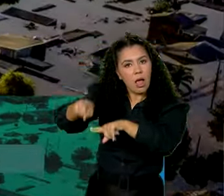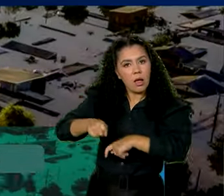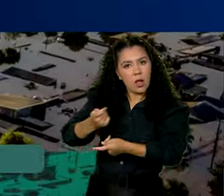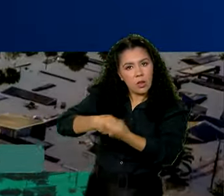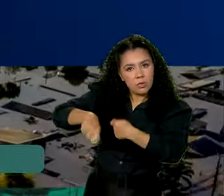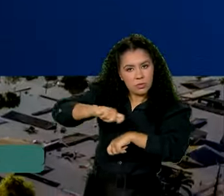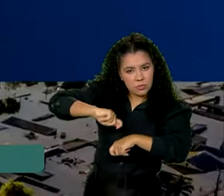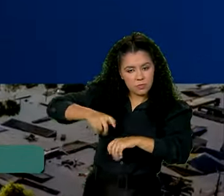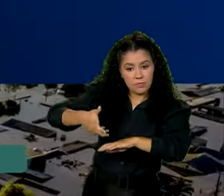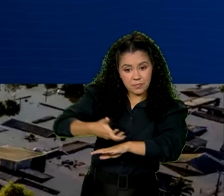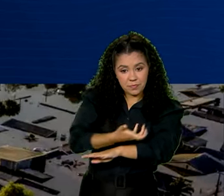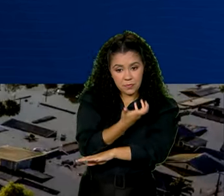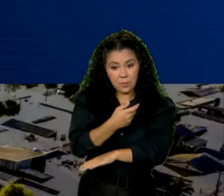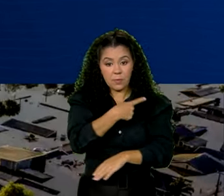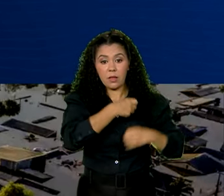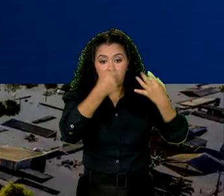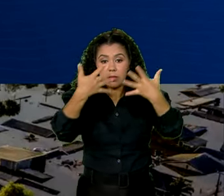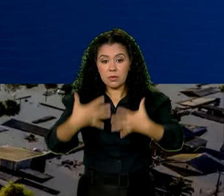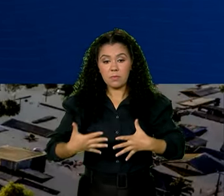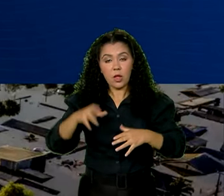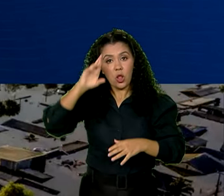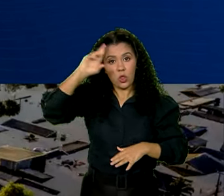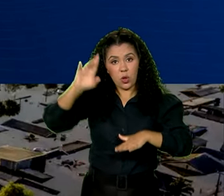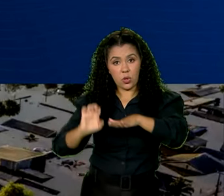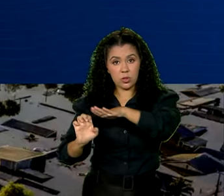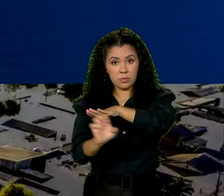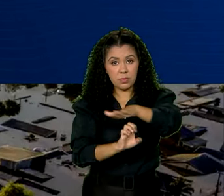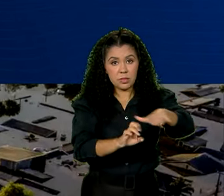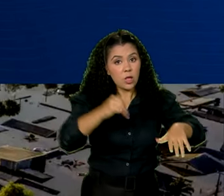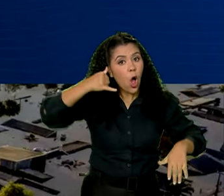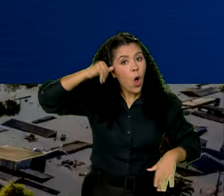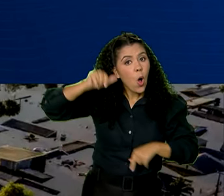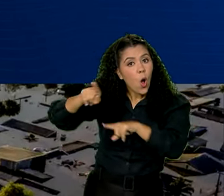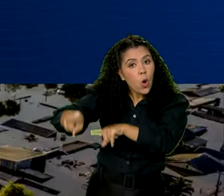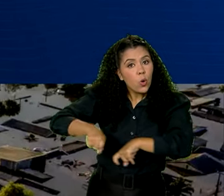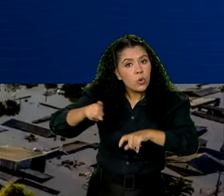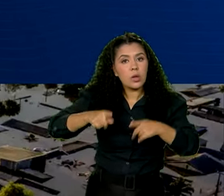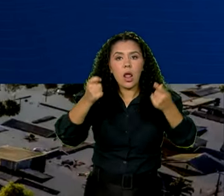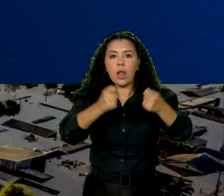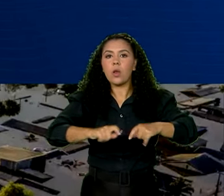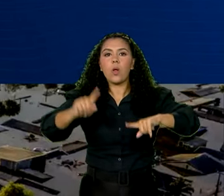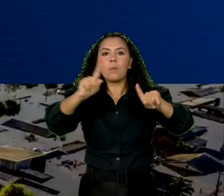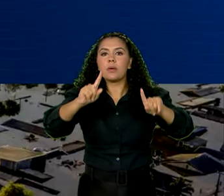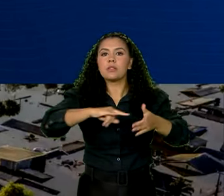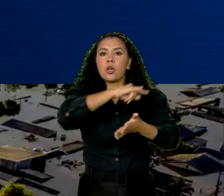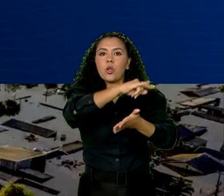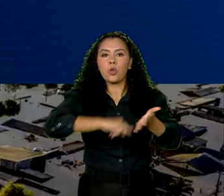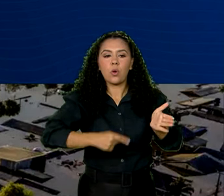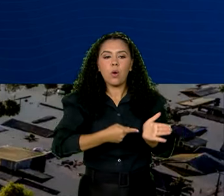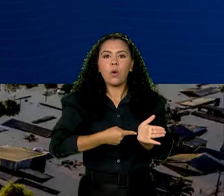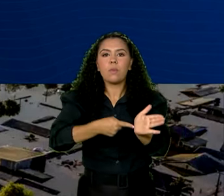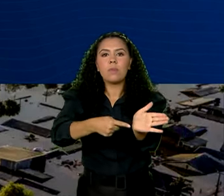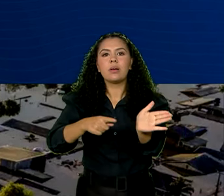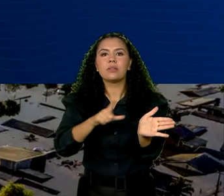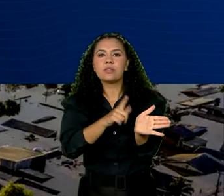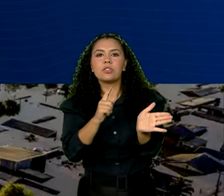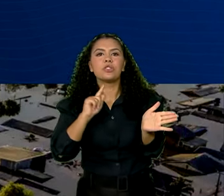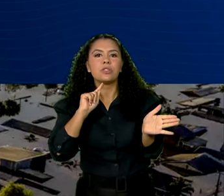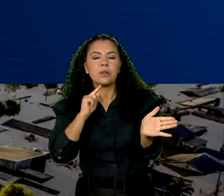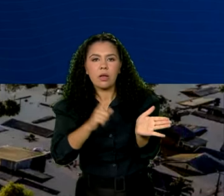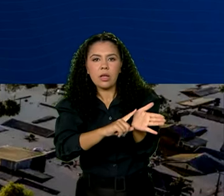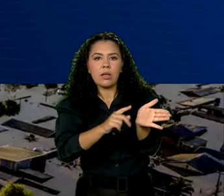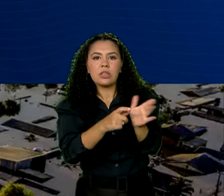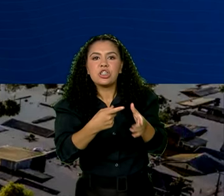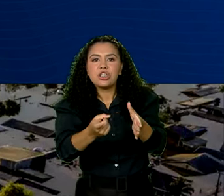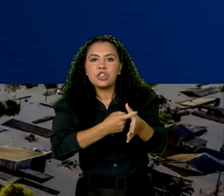ainda, empresários rurais não precisarão apresentar a certidão negativa de débitos entre os meses de